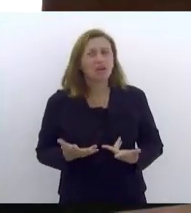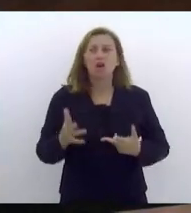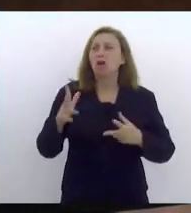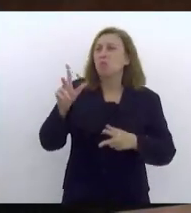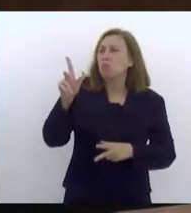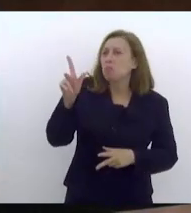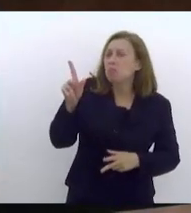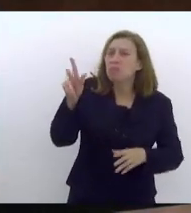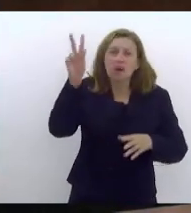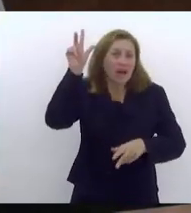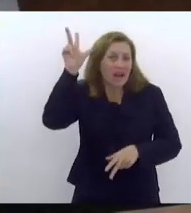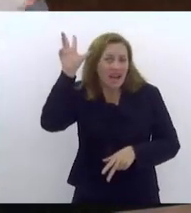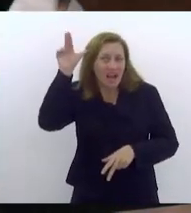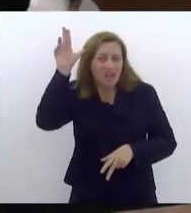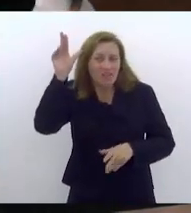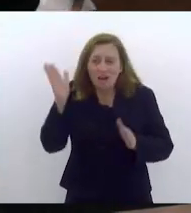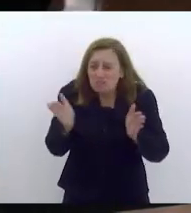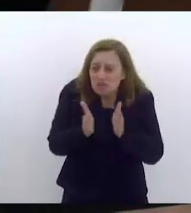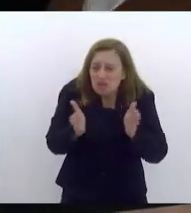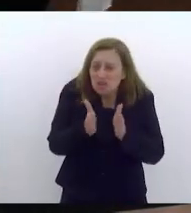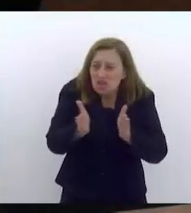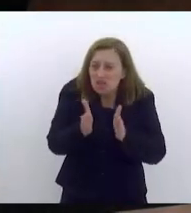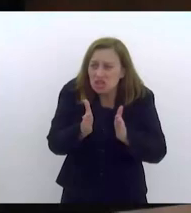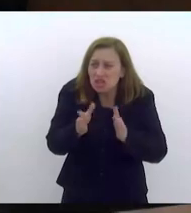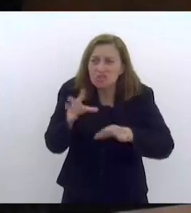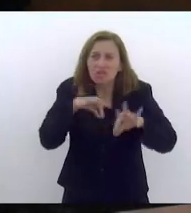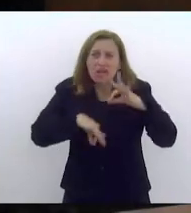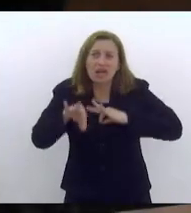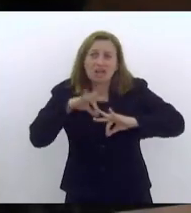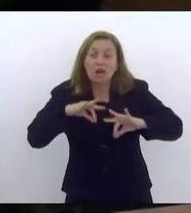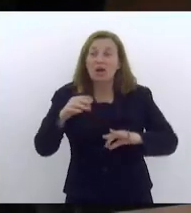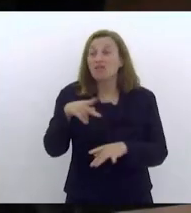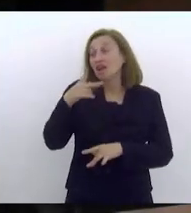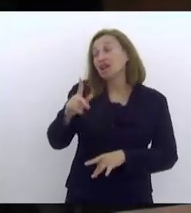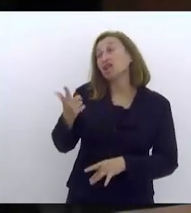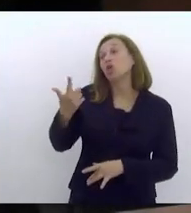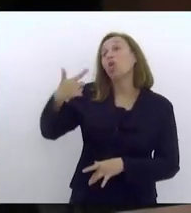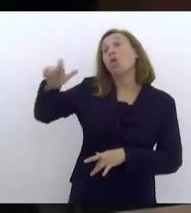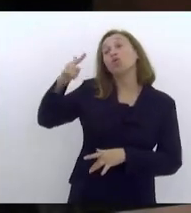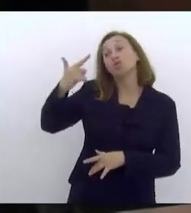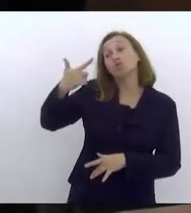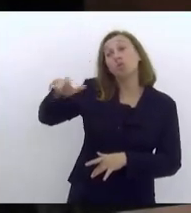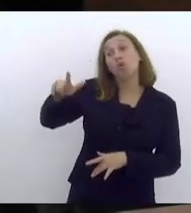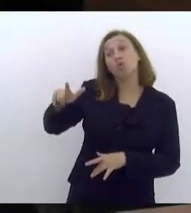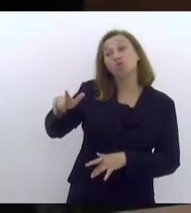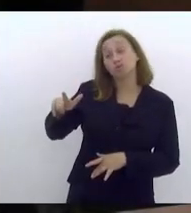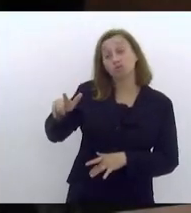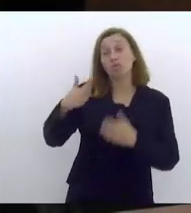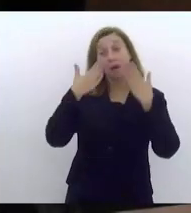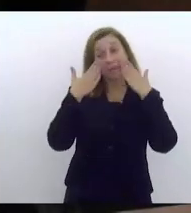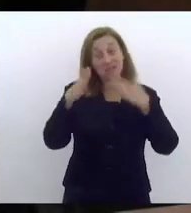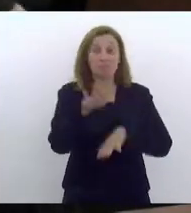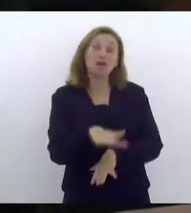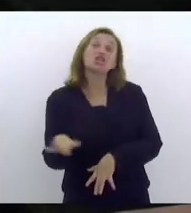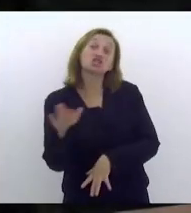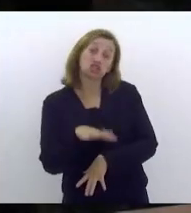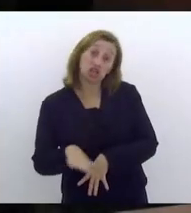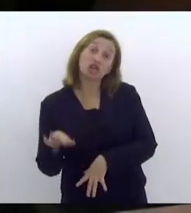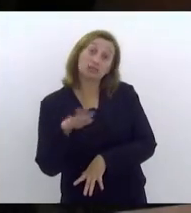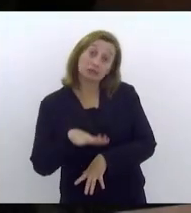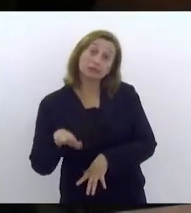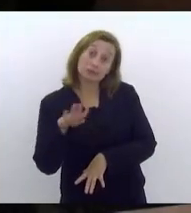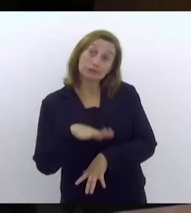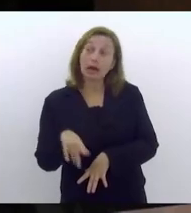Pônei Maldita, eu não sei, mas eles disseram que eles têm um outro repertório para apresentar para as crianças e que